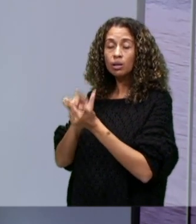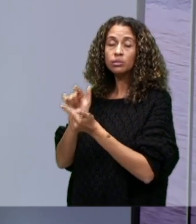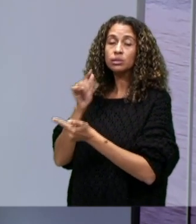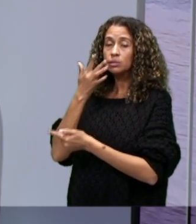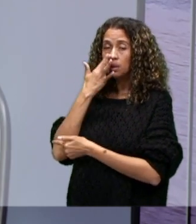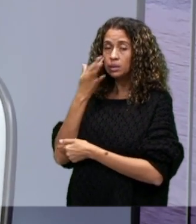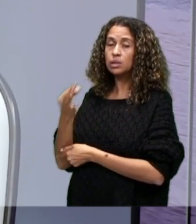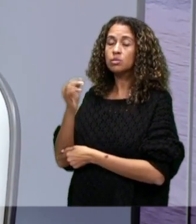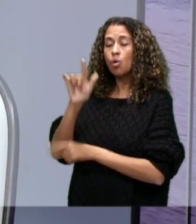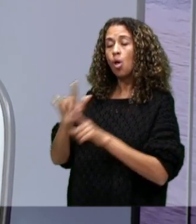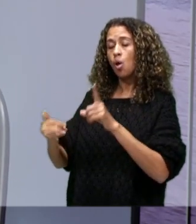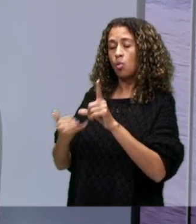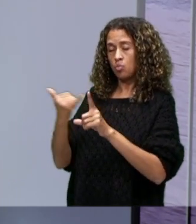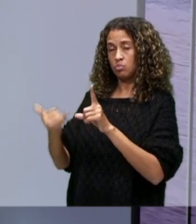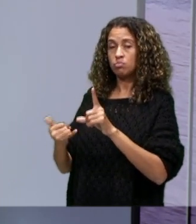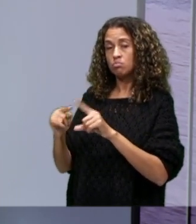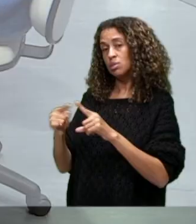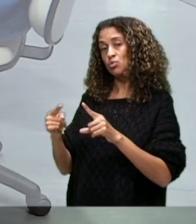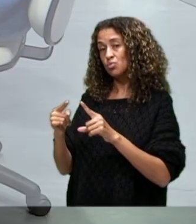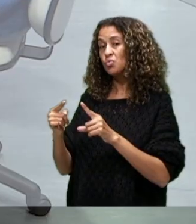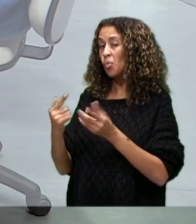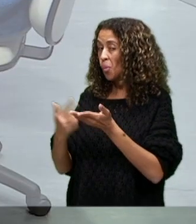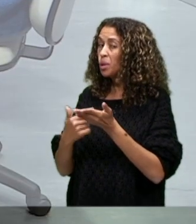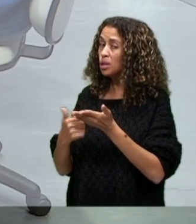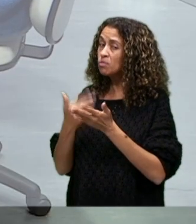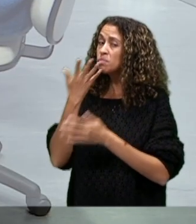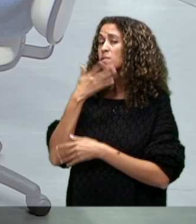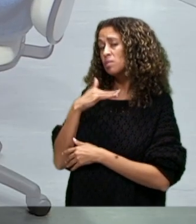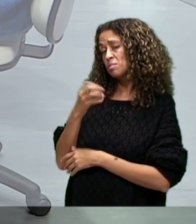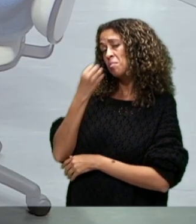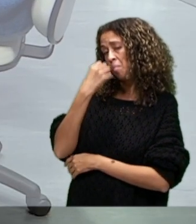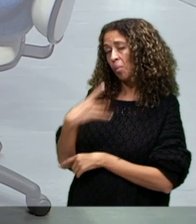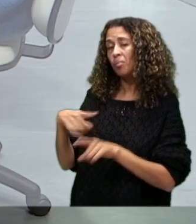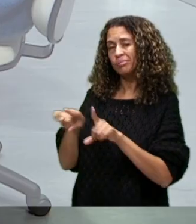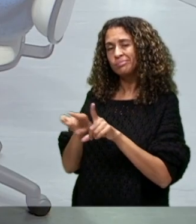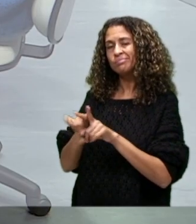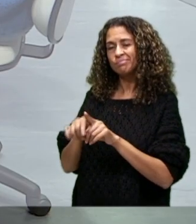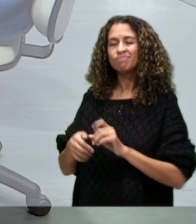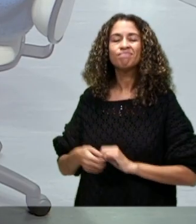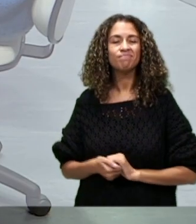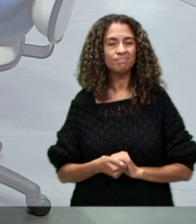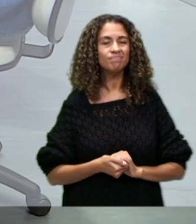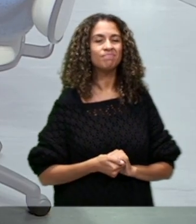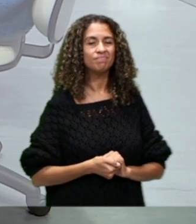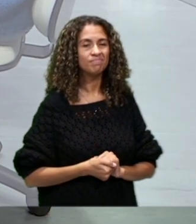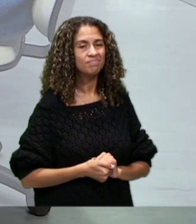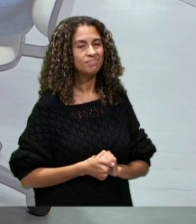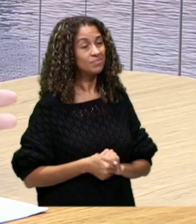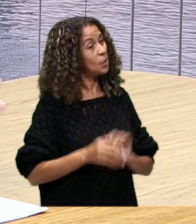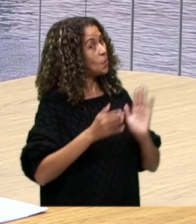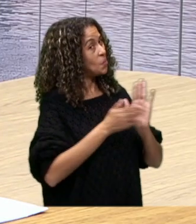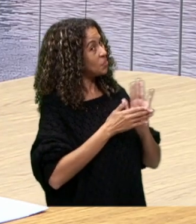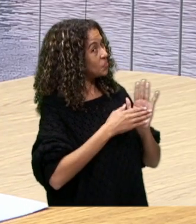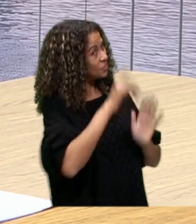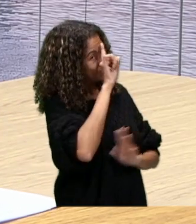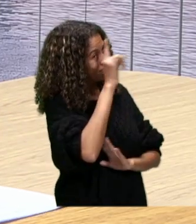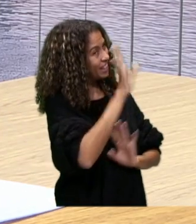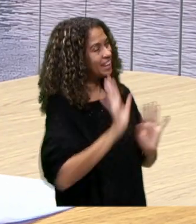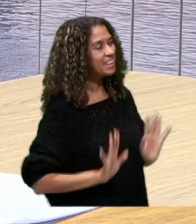mais lúdica, né? Mas com certeza um gibi, um livro faria diferença também. Aí já é uma proposta.